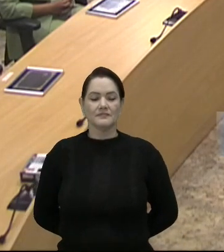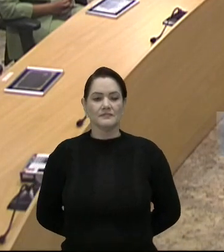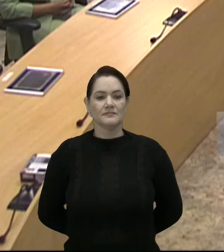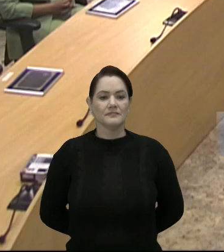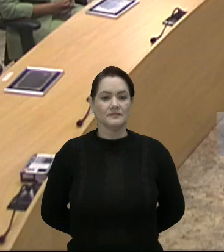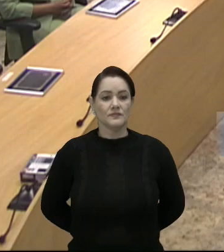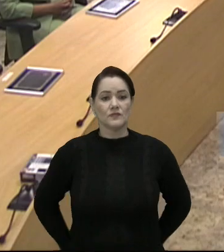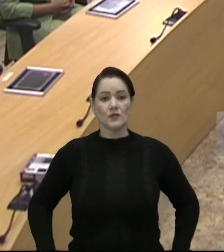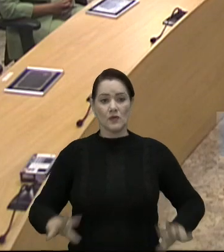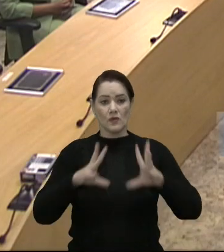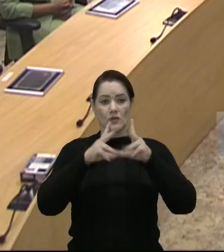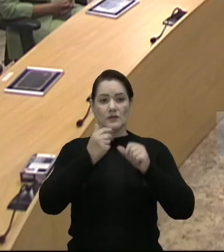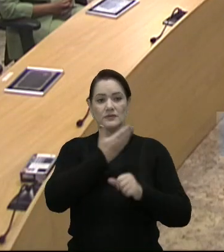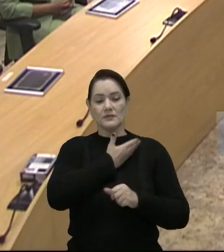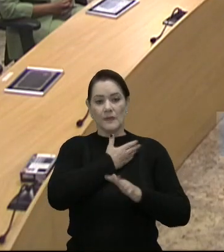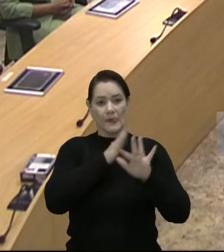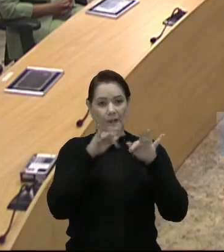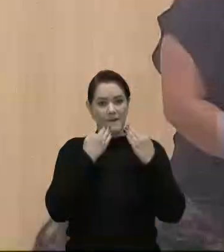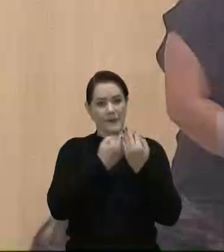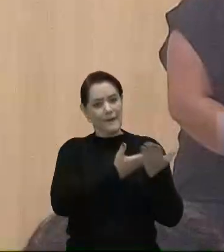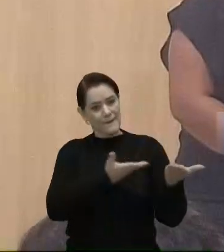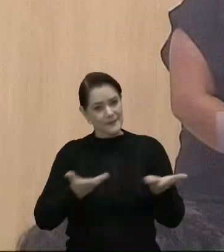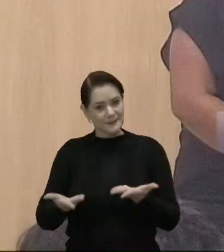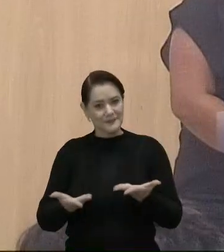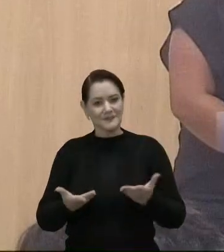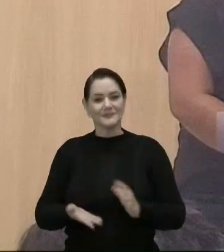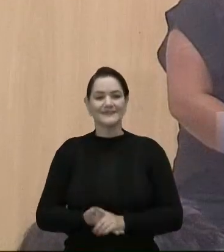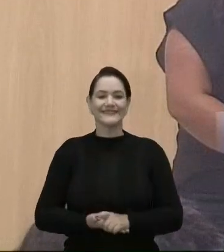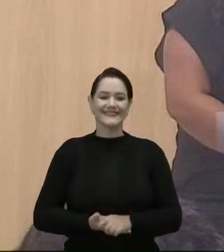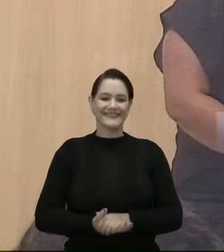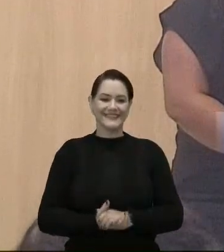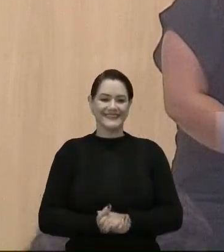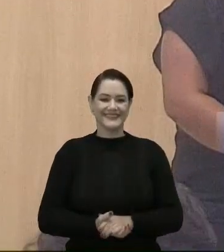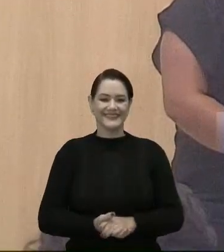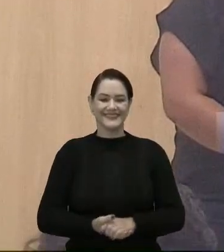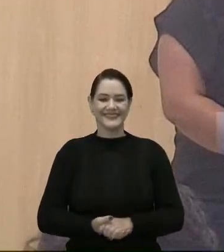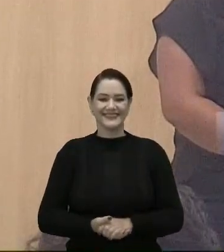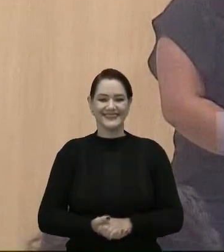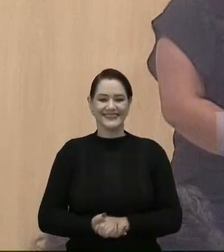Todos os amigos aí, familiares, pode entrar.